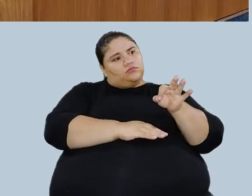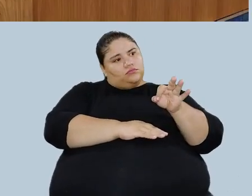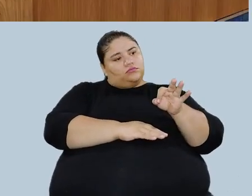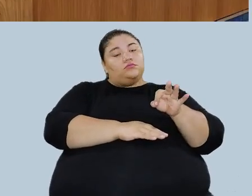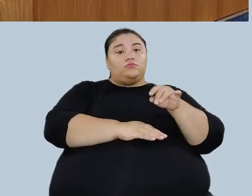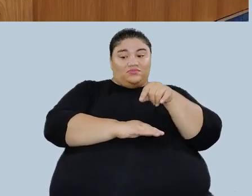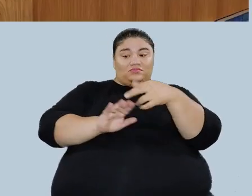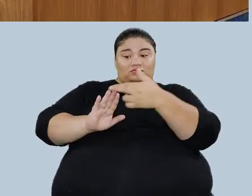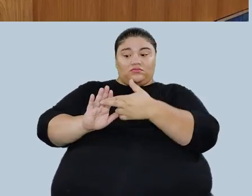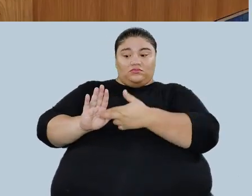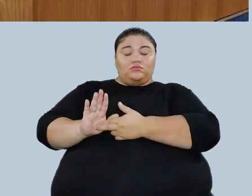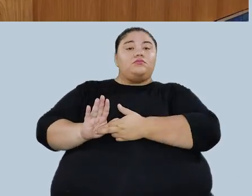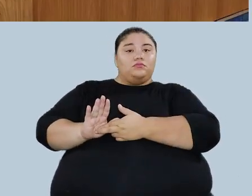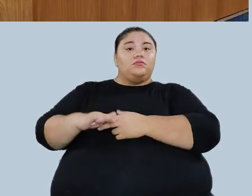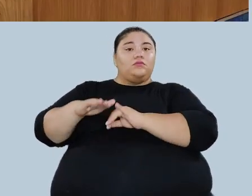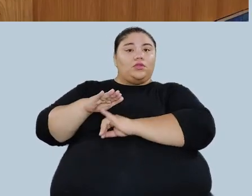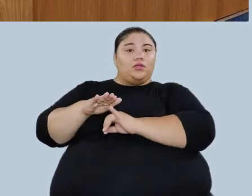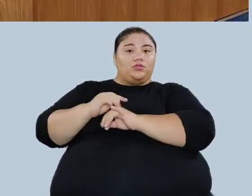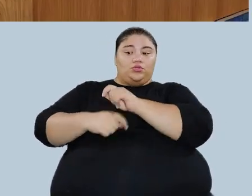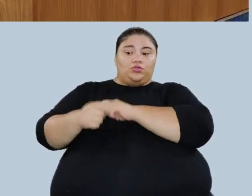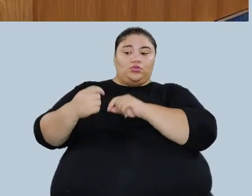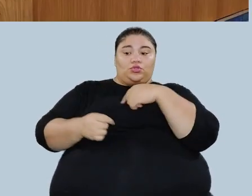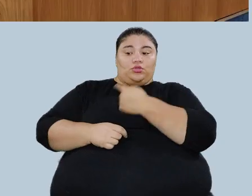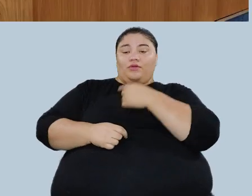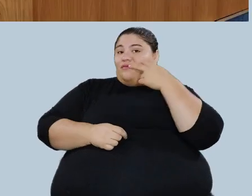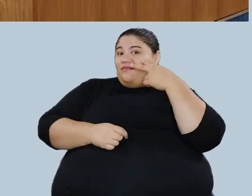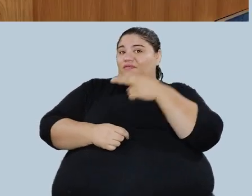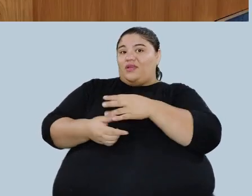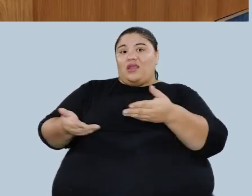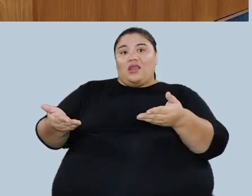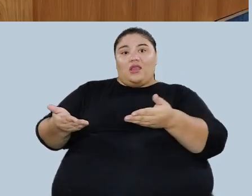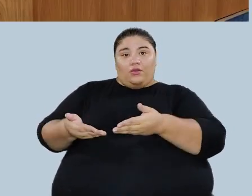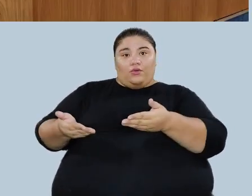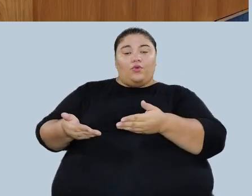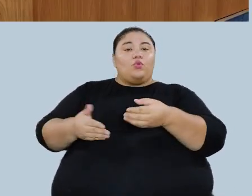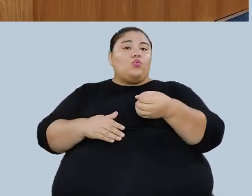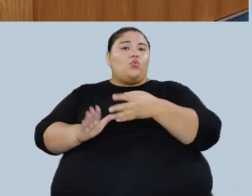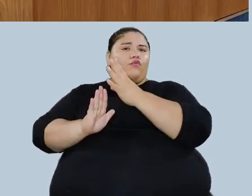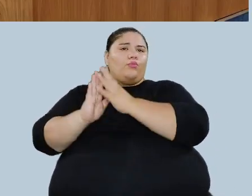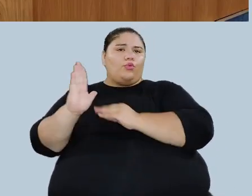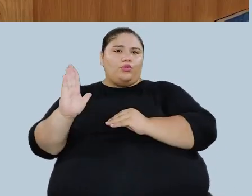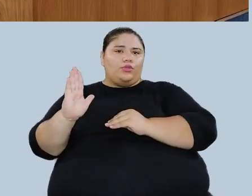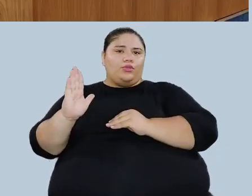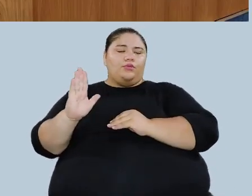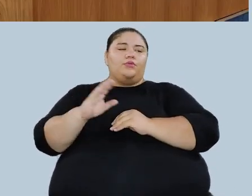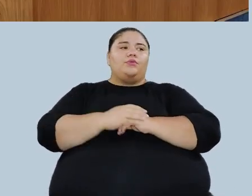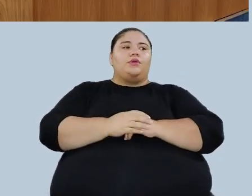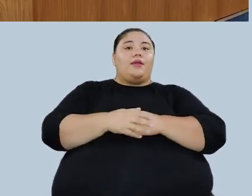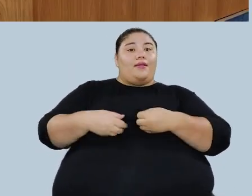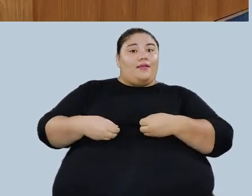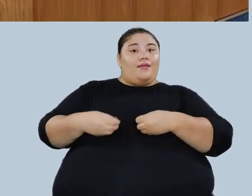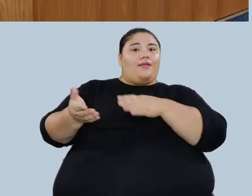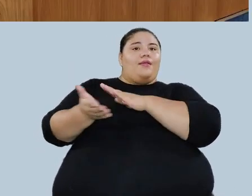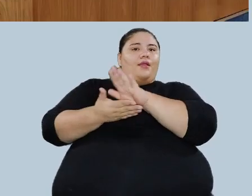desse regime das instituições que nós vamos ver agora nesse novo modelo são despesas que